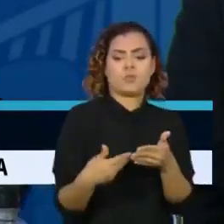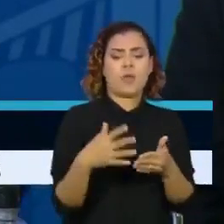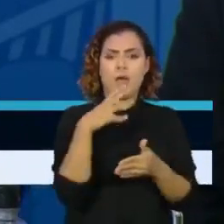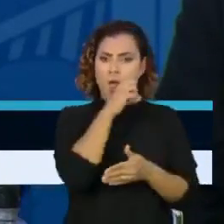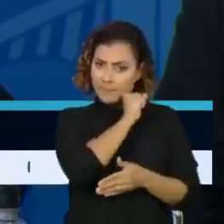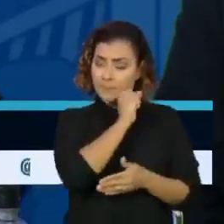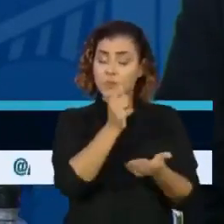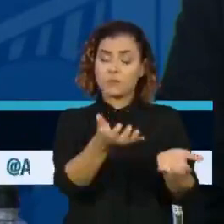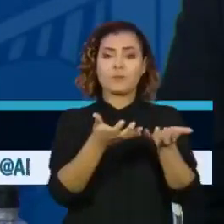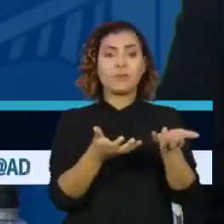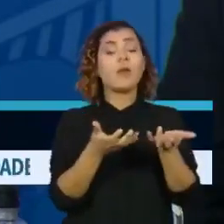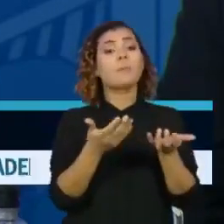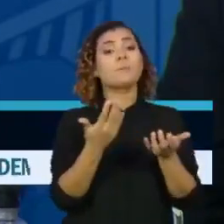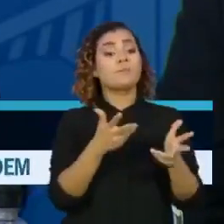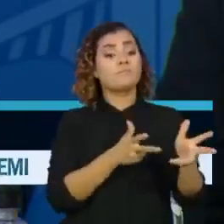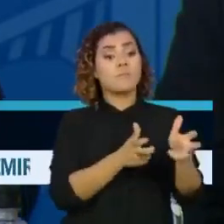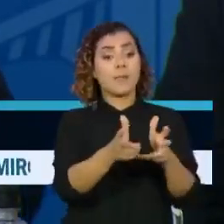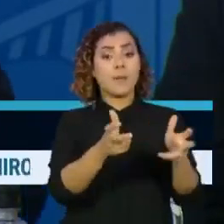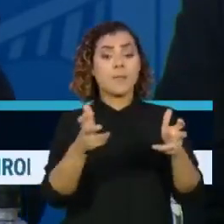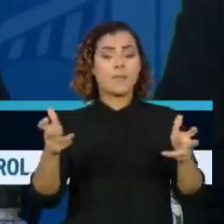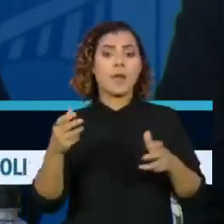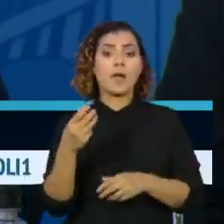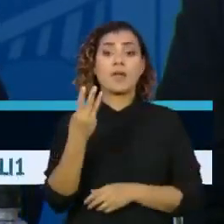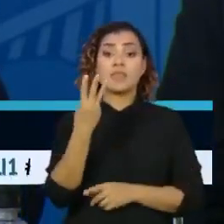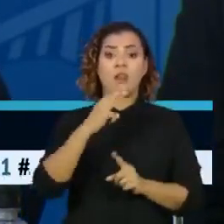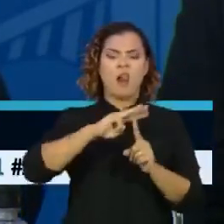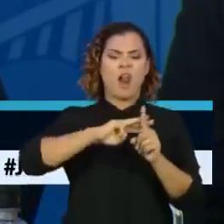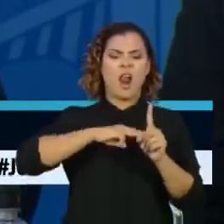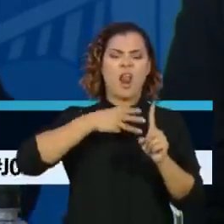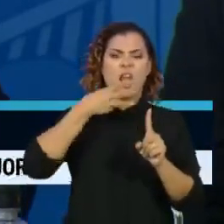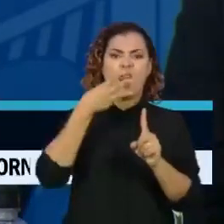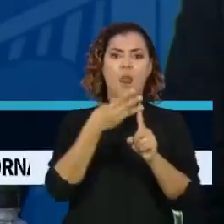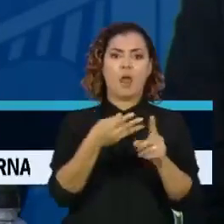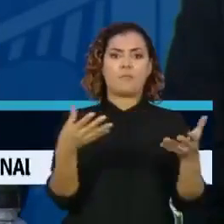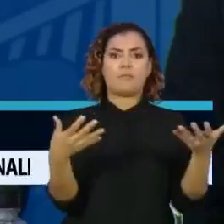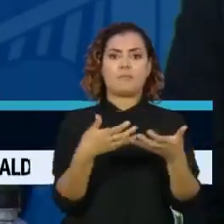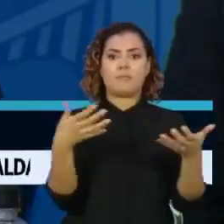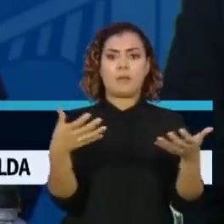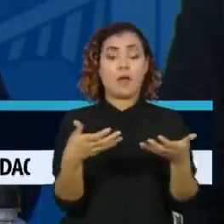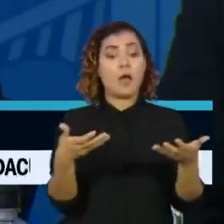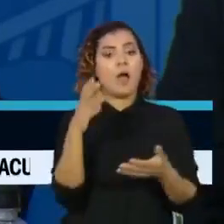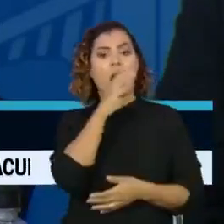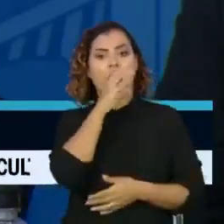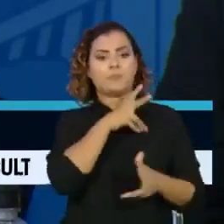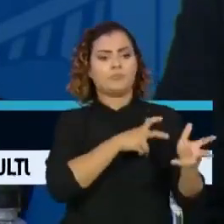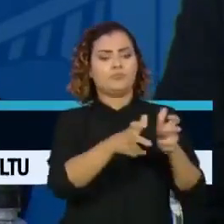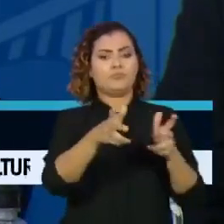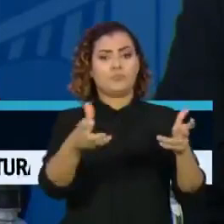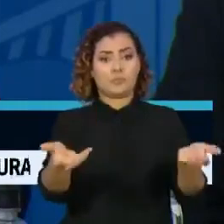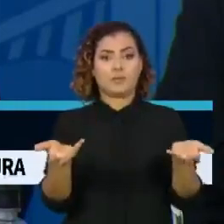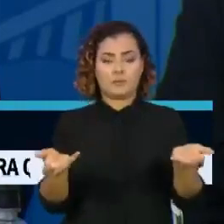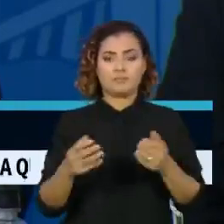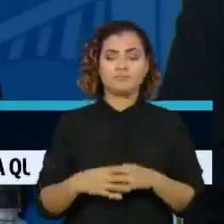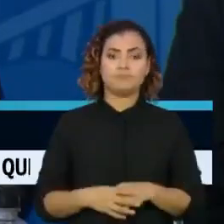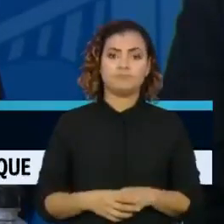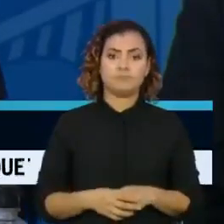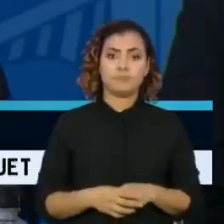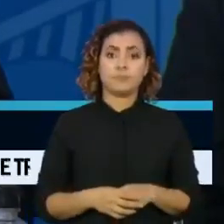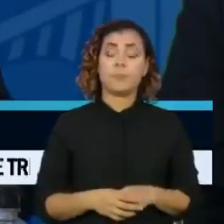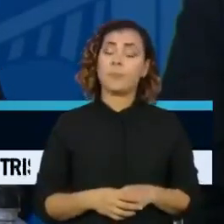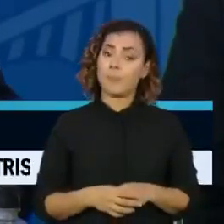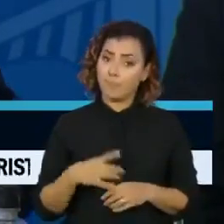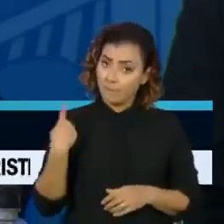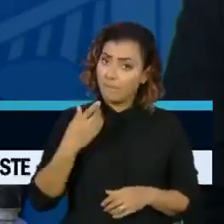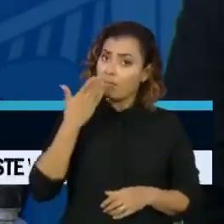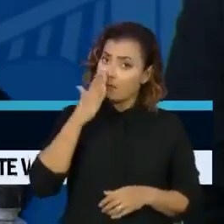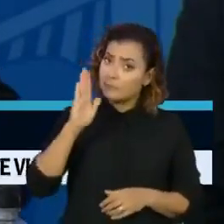aumentar pelo menos em três vezes essa velocidade de vacinação. Para